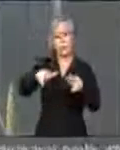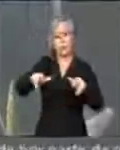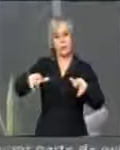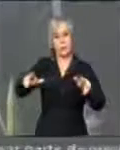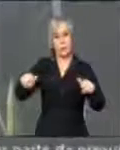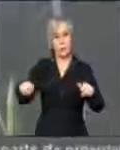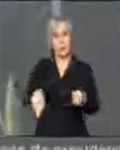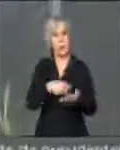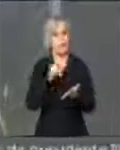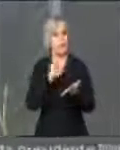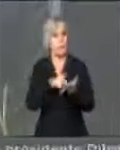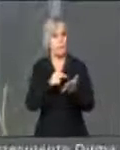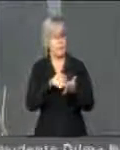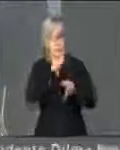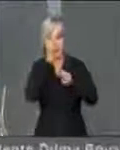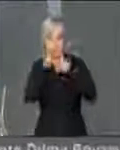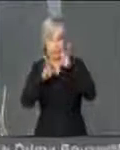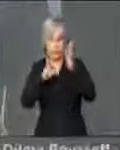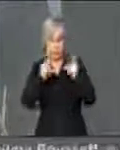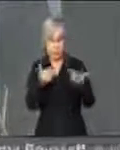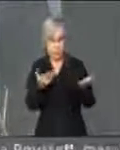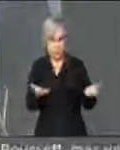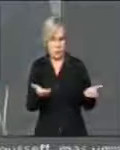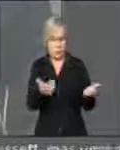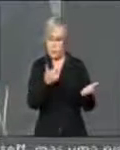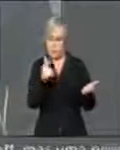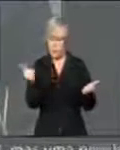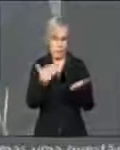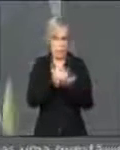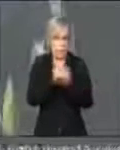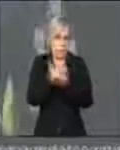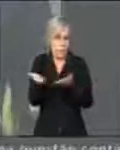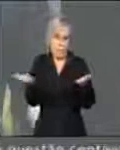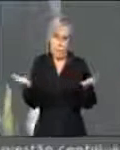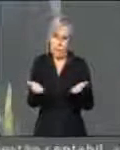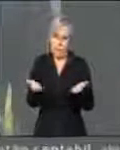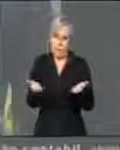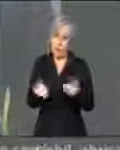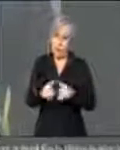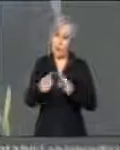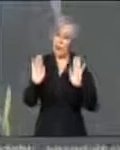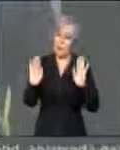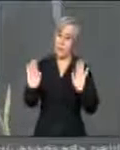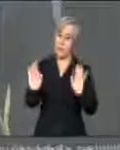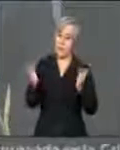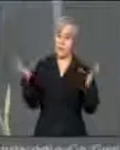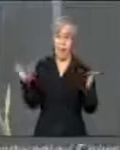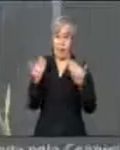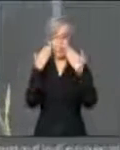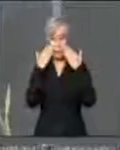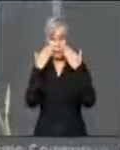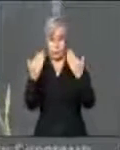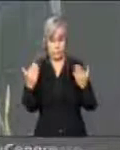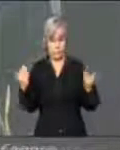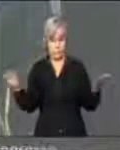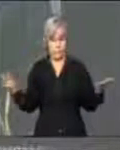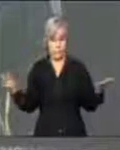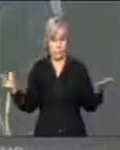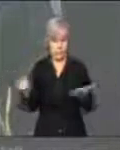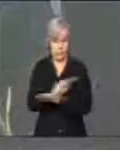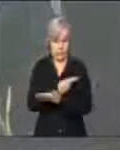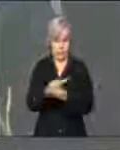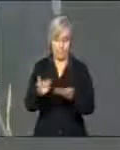É verdade que escândalos dessa natureza não tiveram início agora. Entretanto, o que se revela no quadro atual